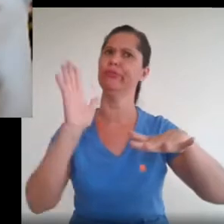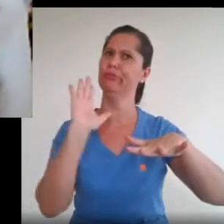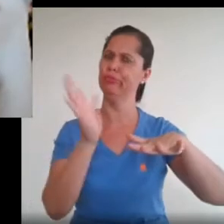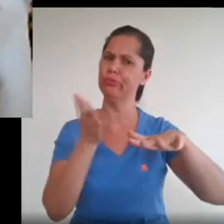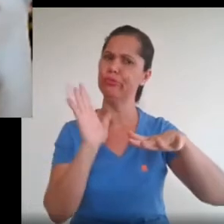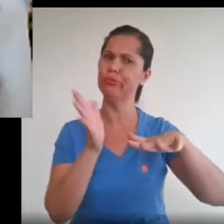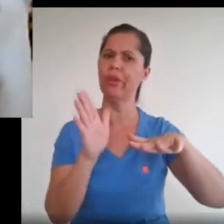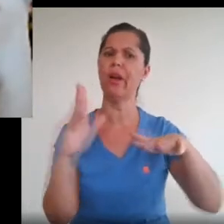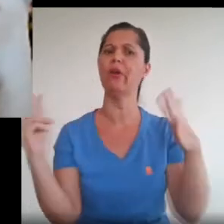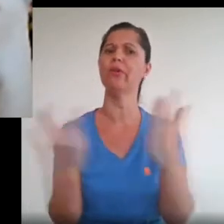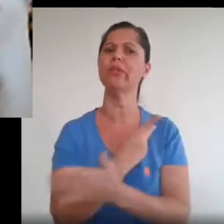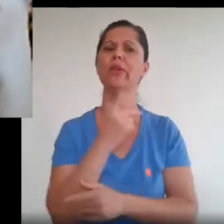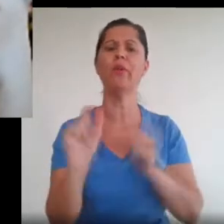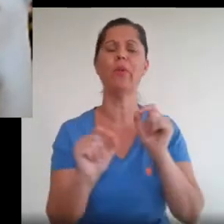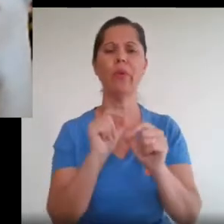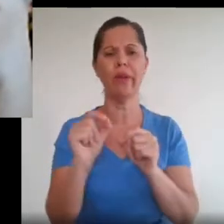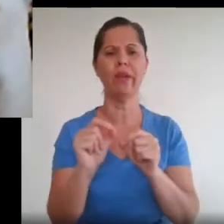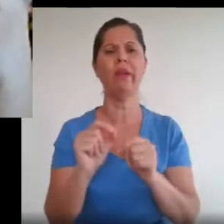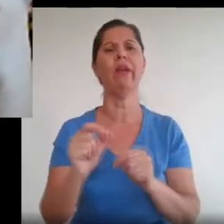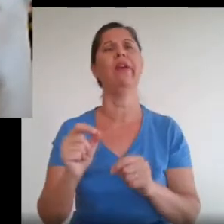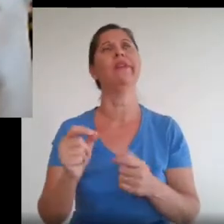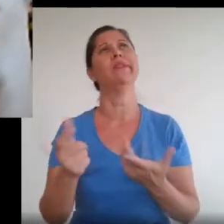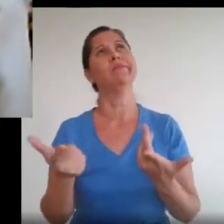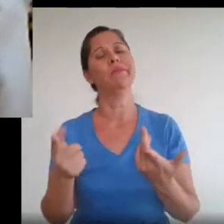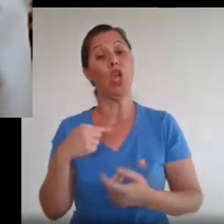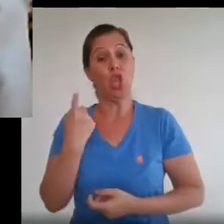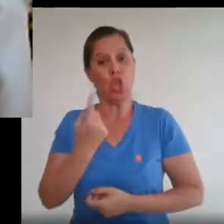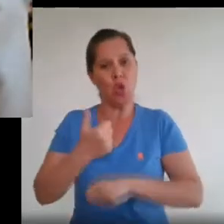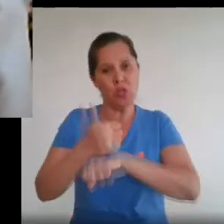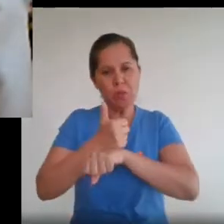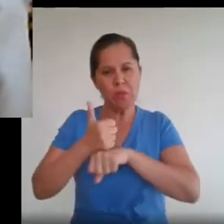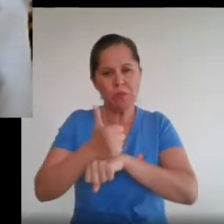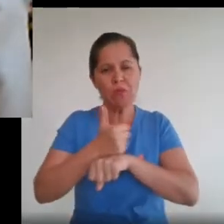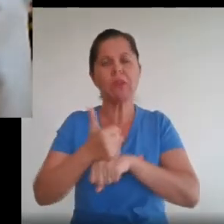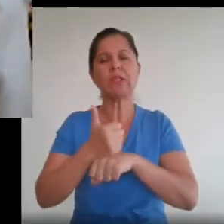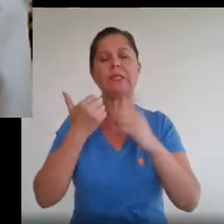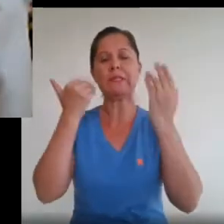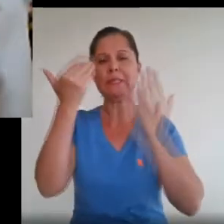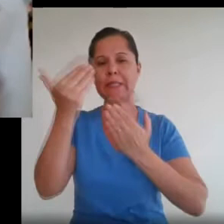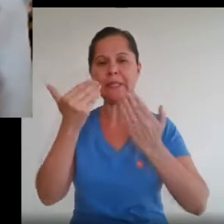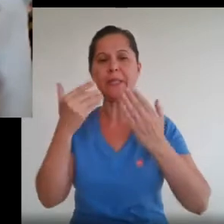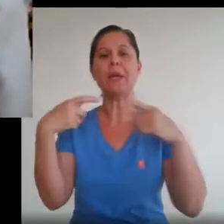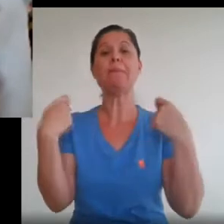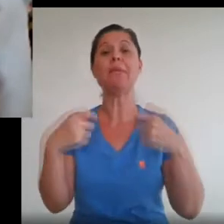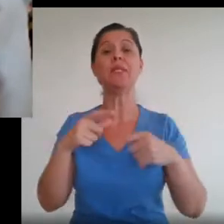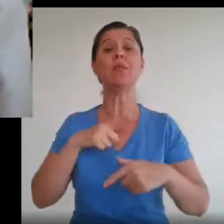eu digo, a gente teve que ter bastante